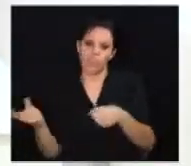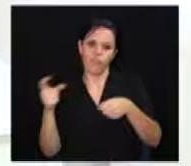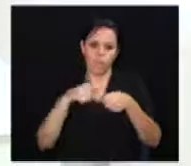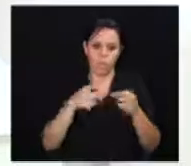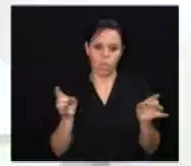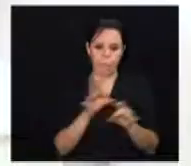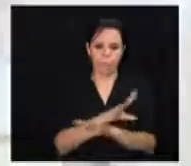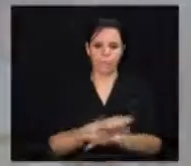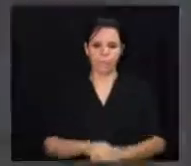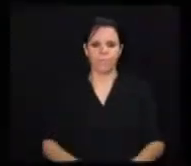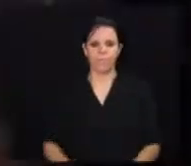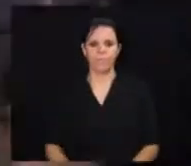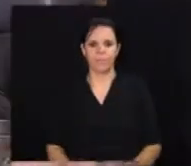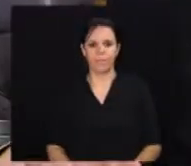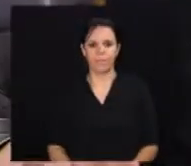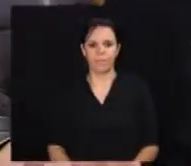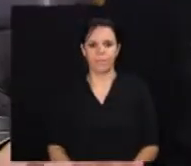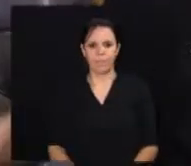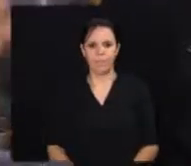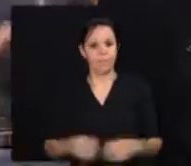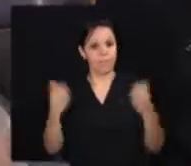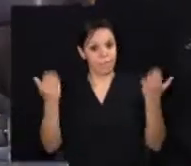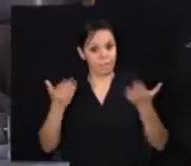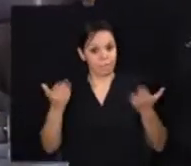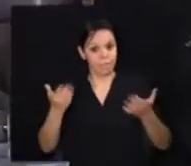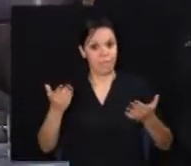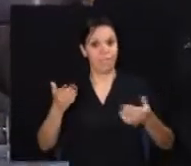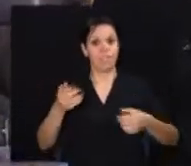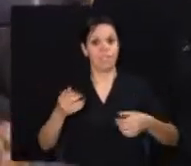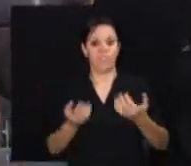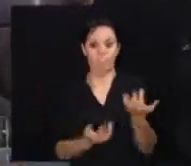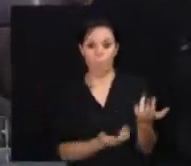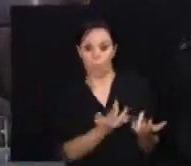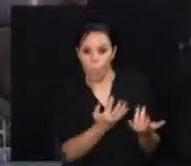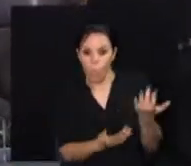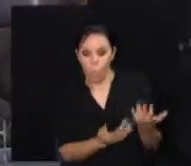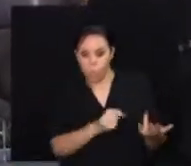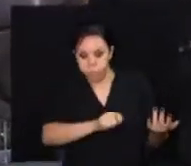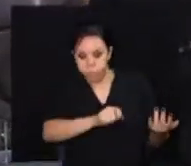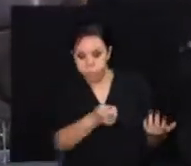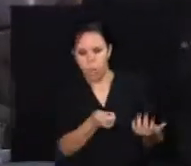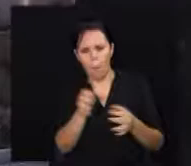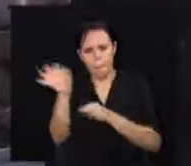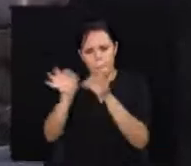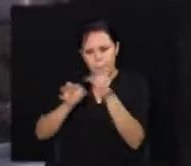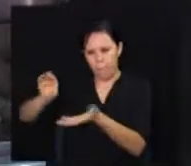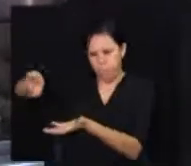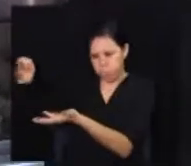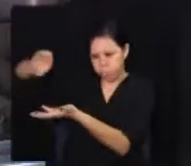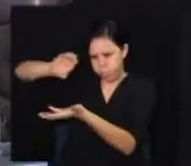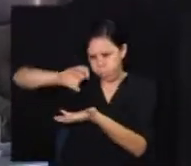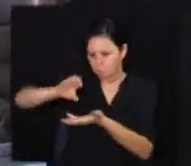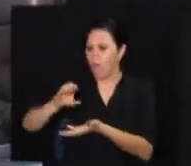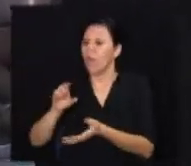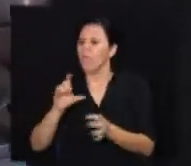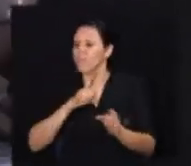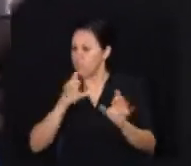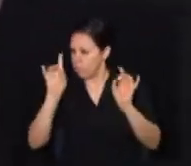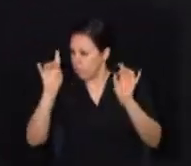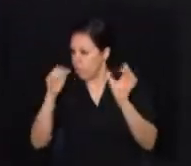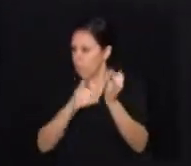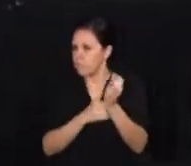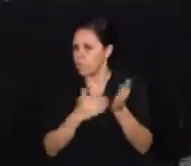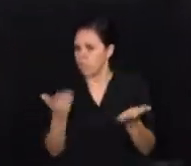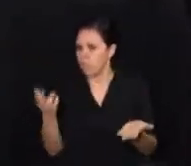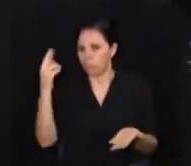pronta. Bom, agora a gente vai cozinhar a massa e preparar o molho. Você acha que não tem segredo? Tem sim.